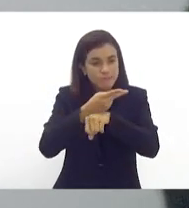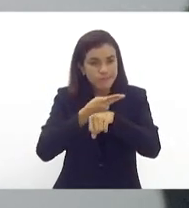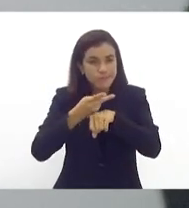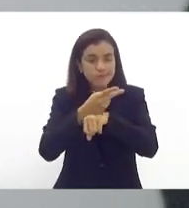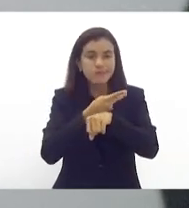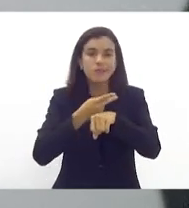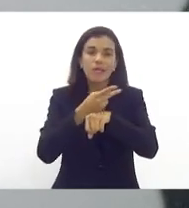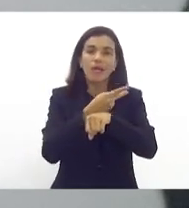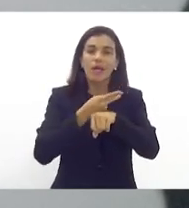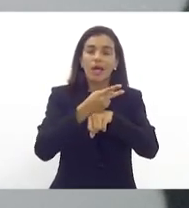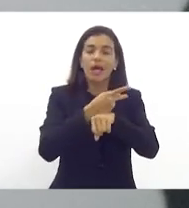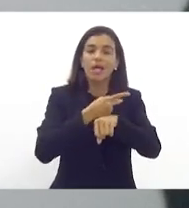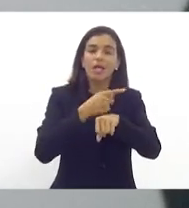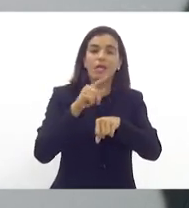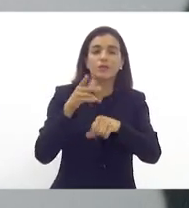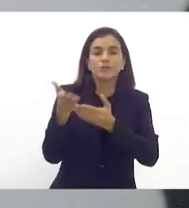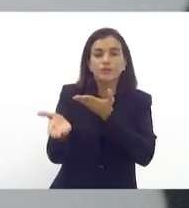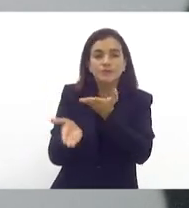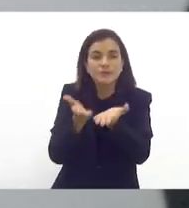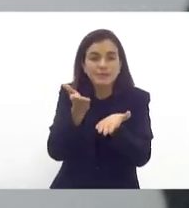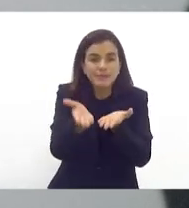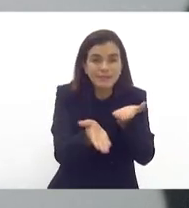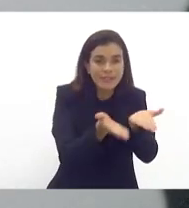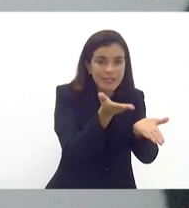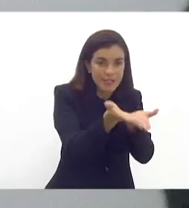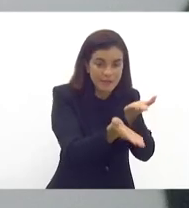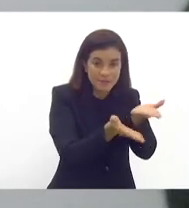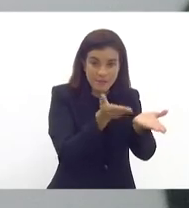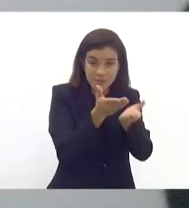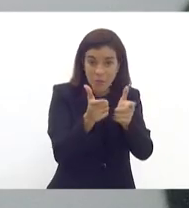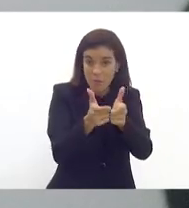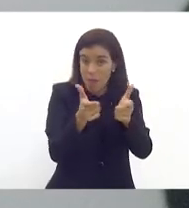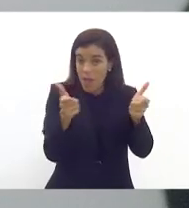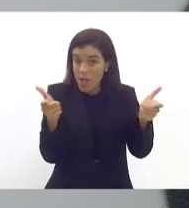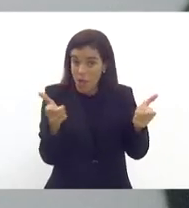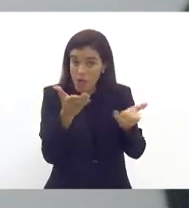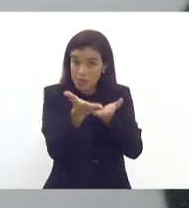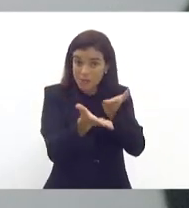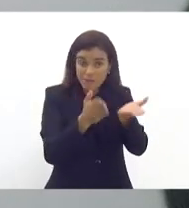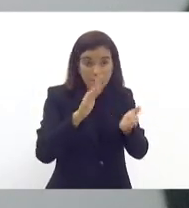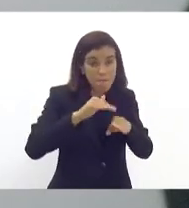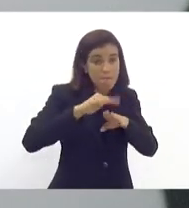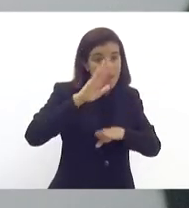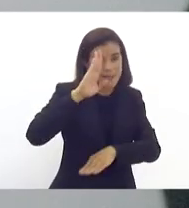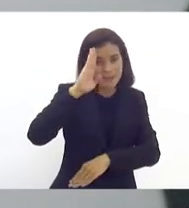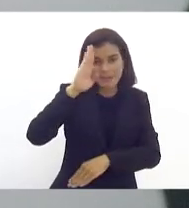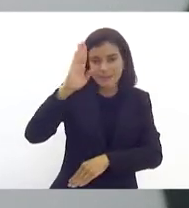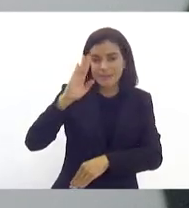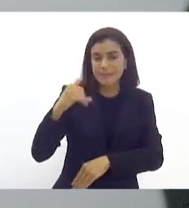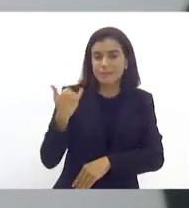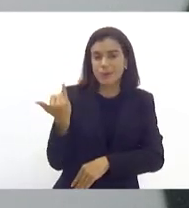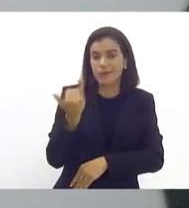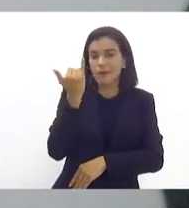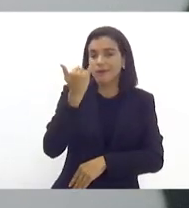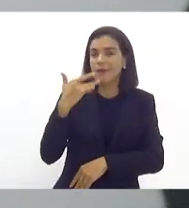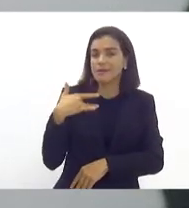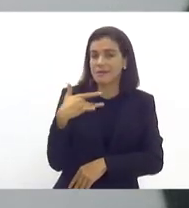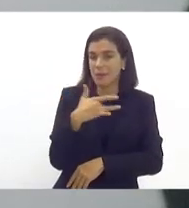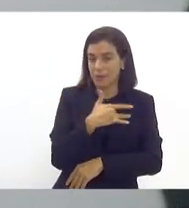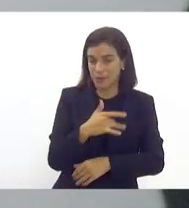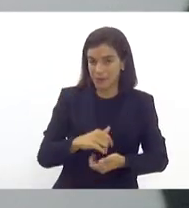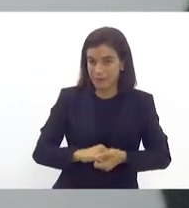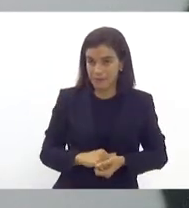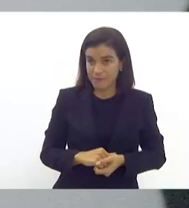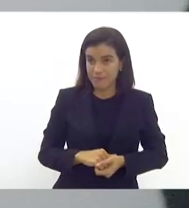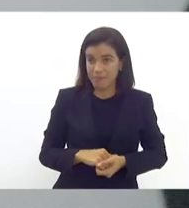serviços né Principalmente o maior serviço mais importante que é o serviço de saúde né porque até hoje a gente